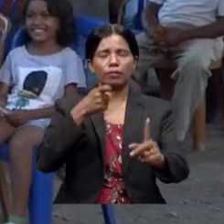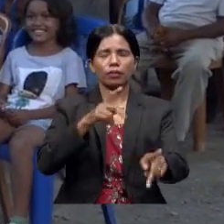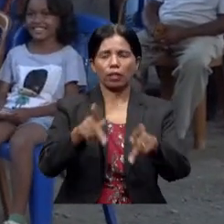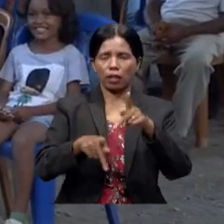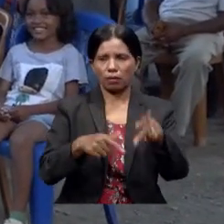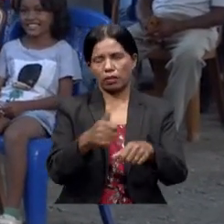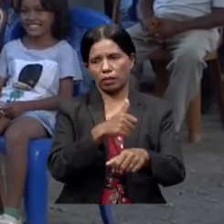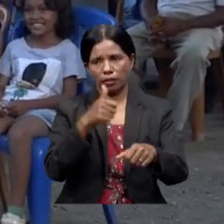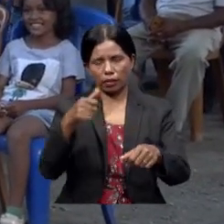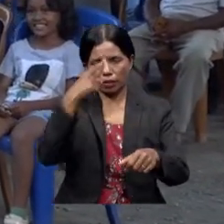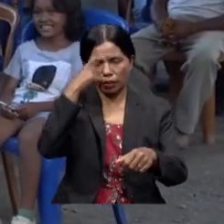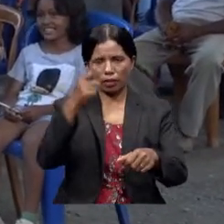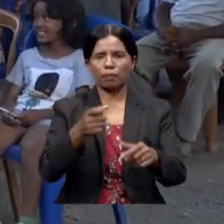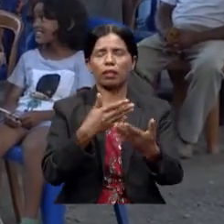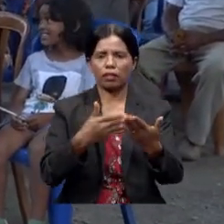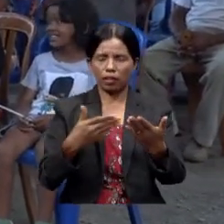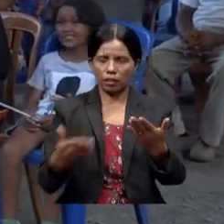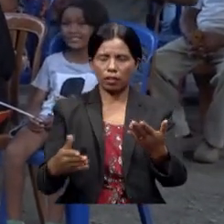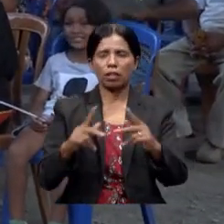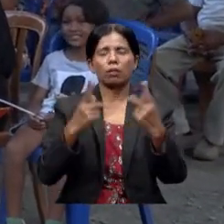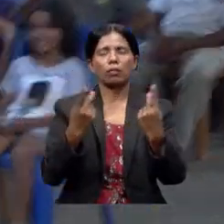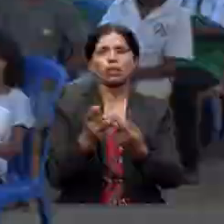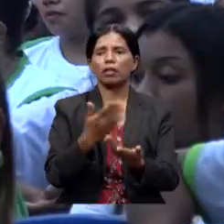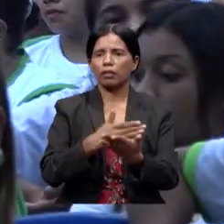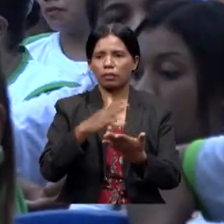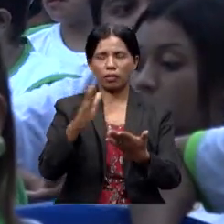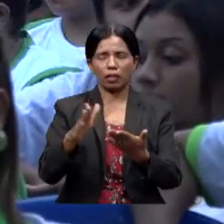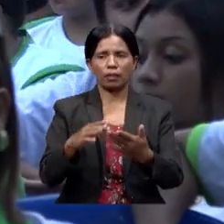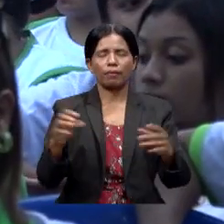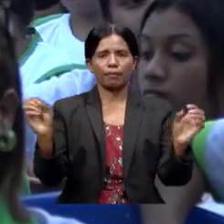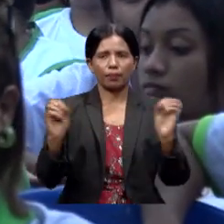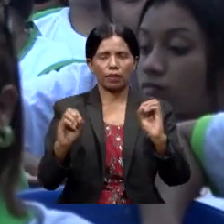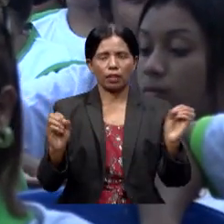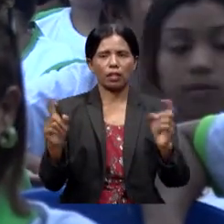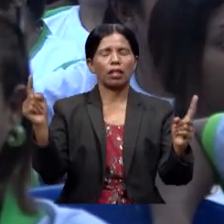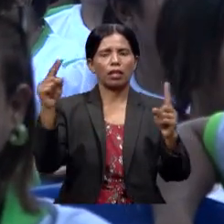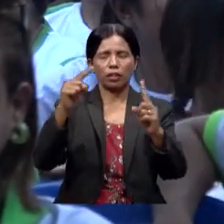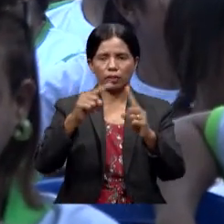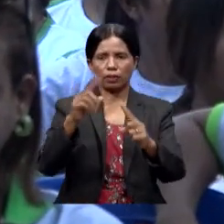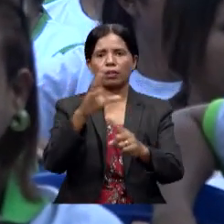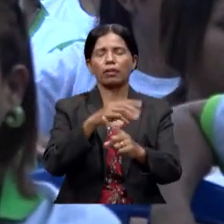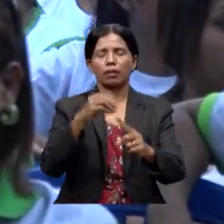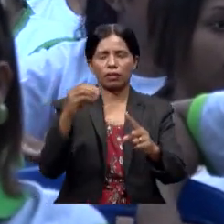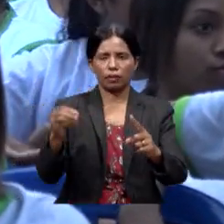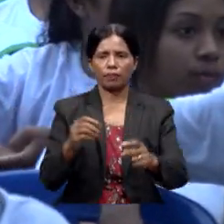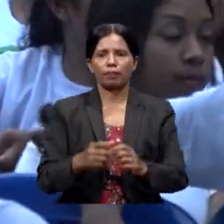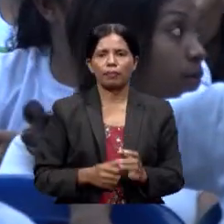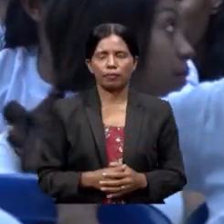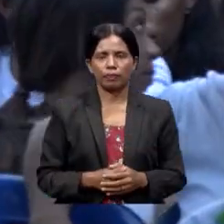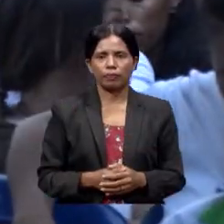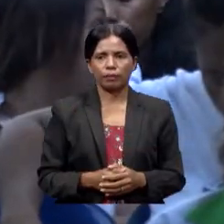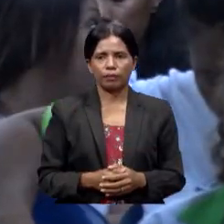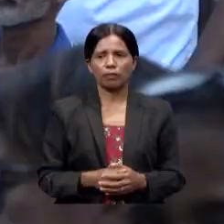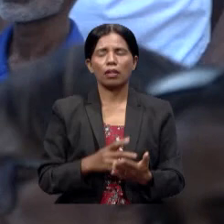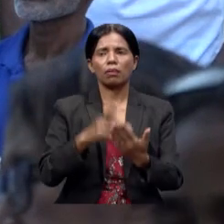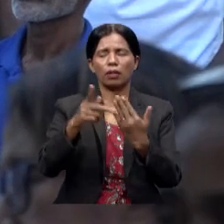balun, tamba sasan hirak nebe companhia Fahé, balun at, no balun lato montante dólar lima nulo. Enquanto o